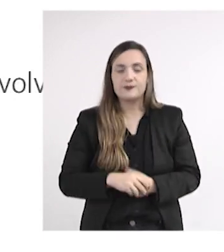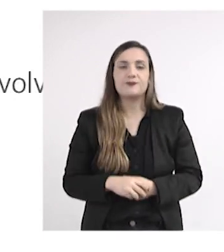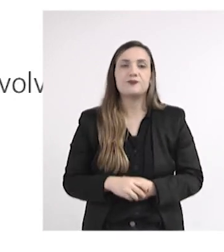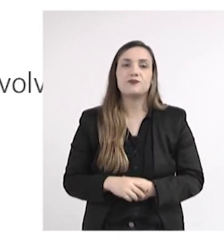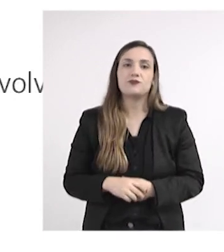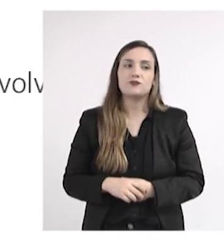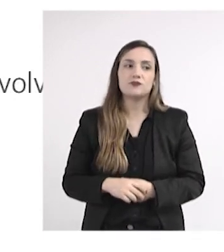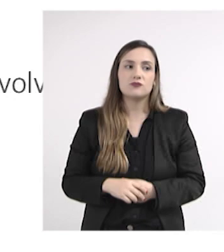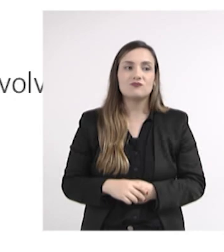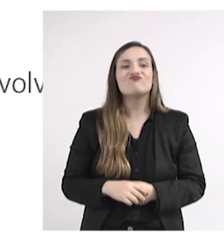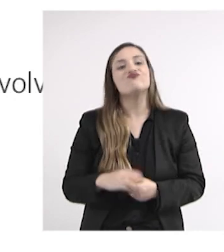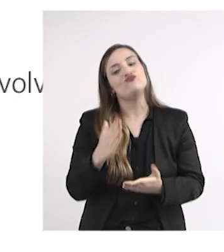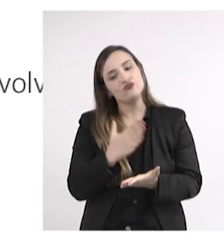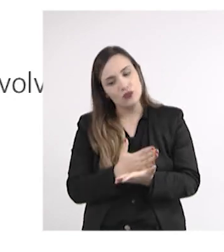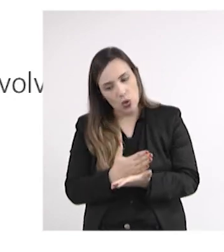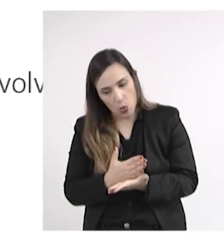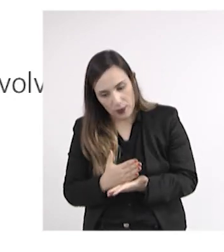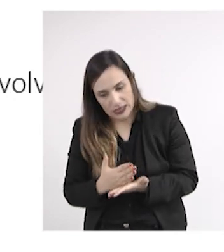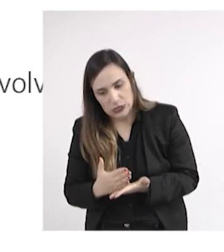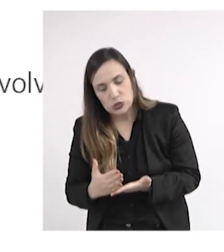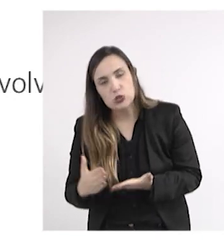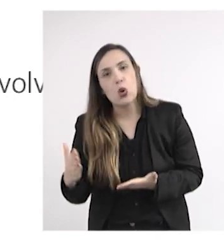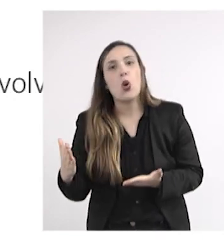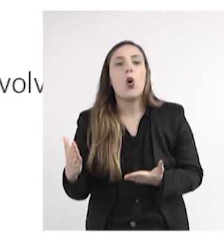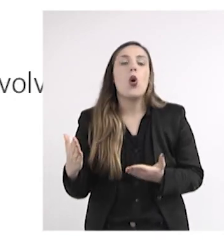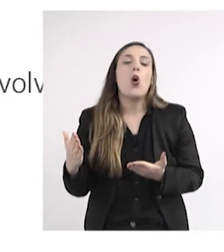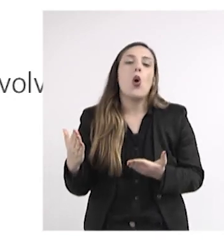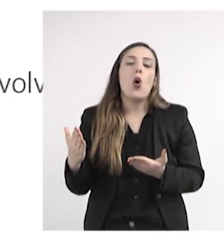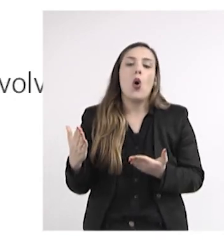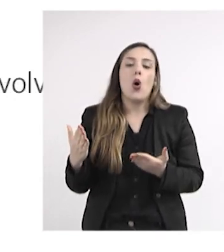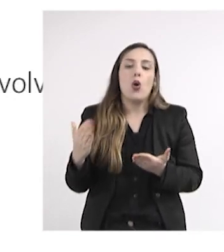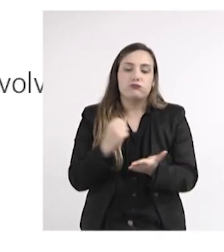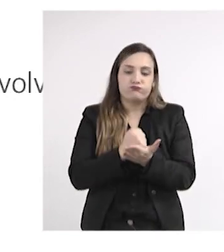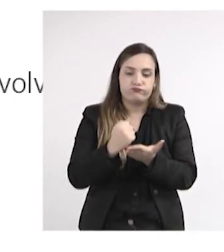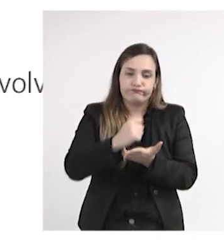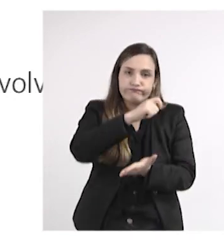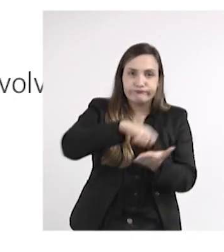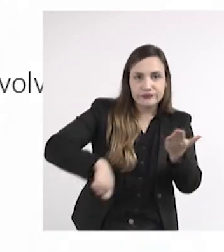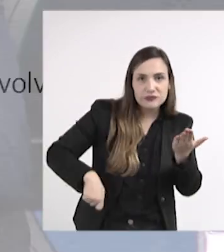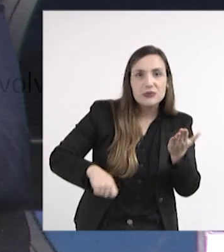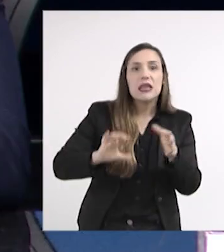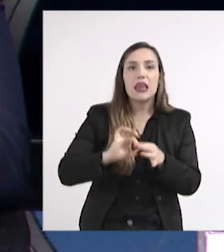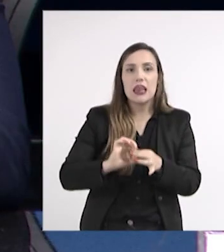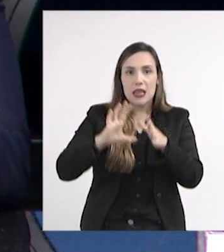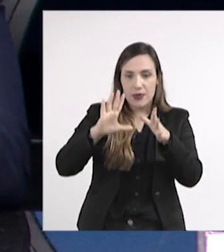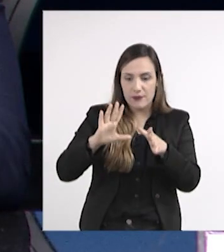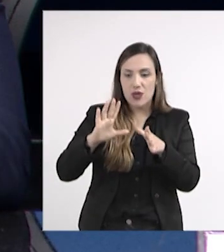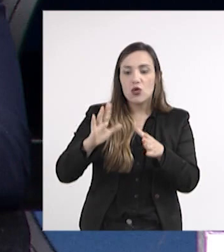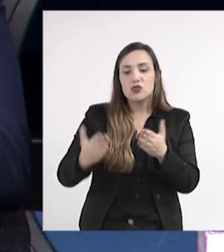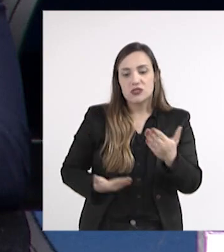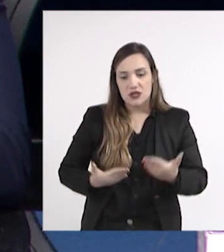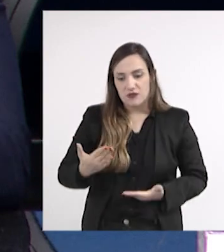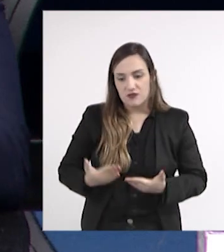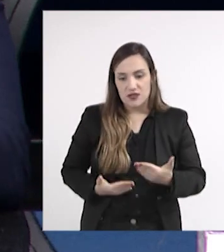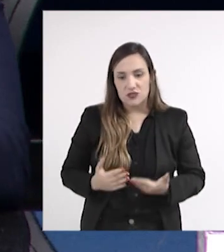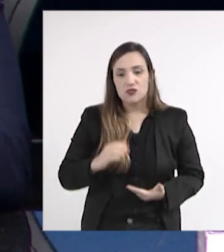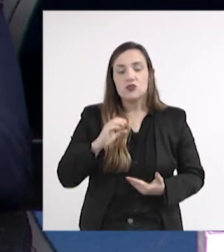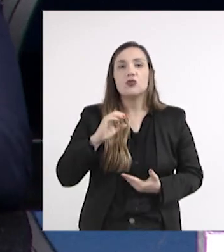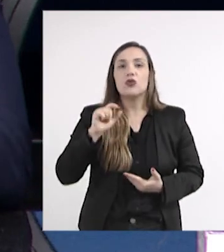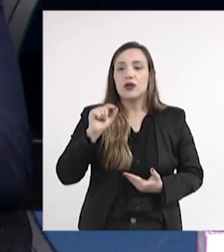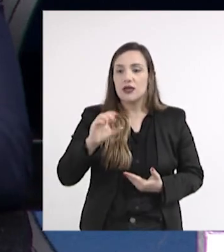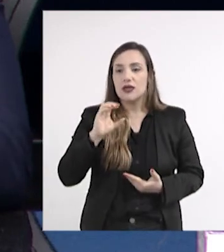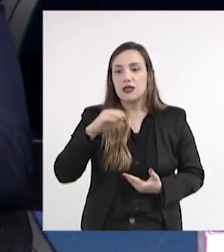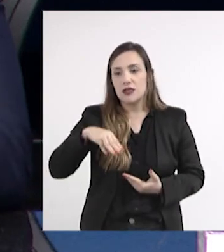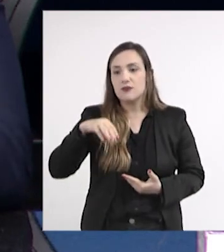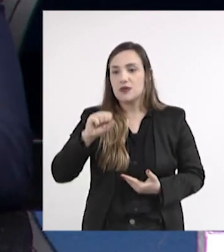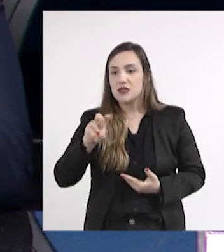foi iniciada o vínculo jurídico, o negócio jurídico de concessão pela concessionária MS Via, após um